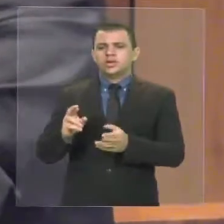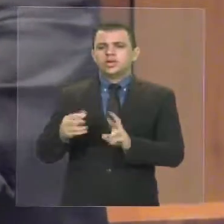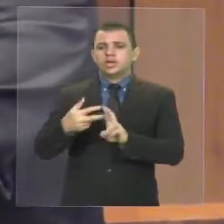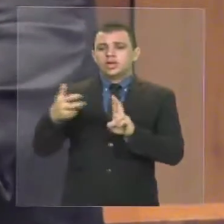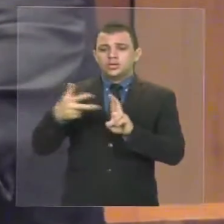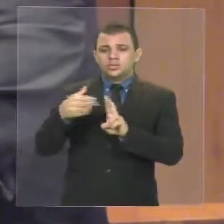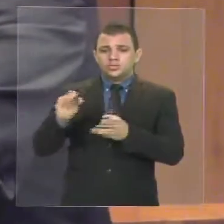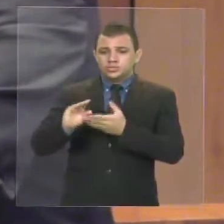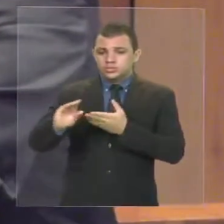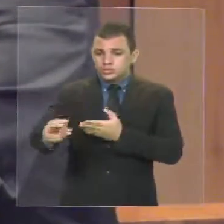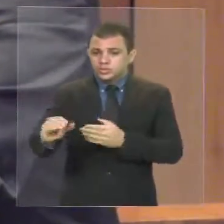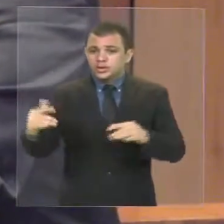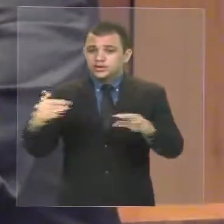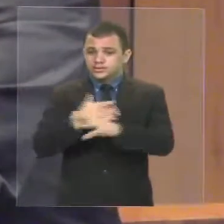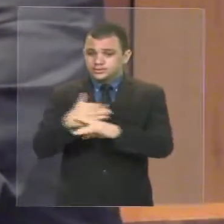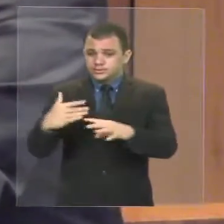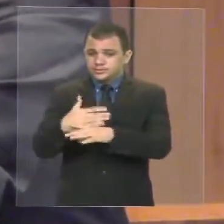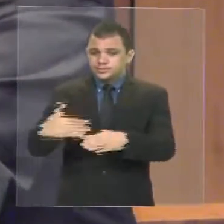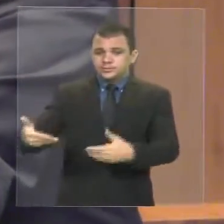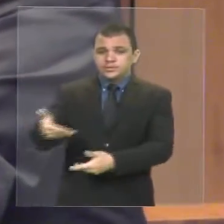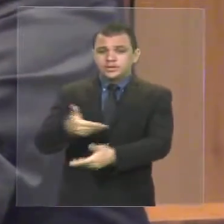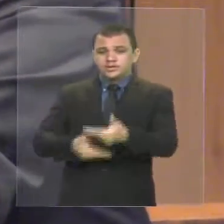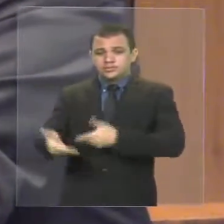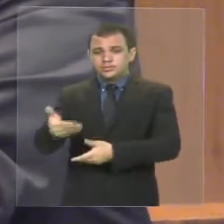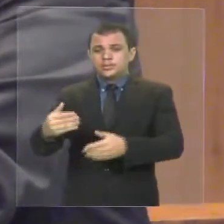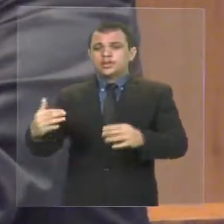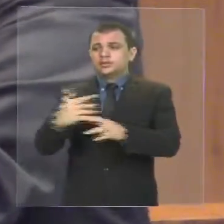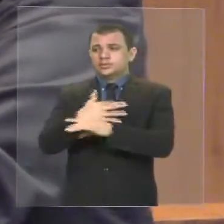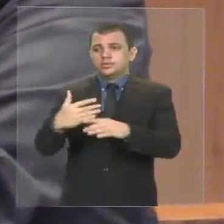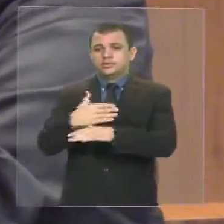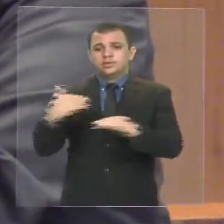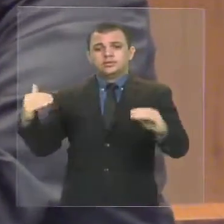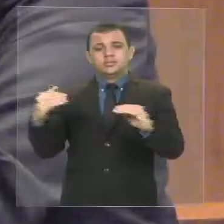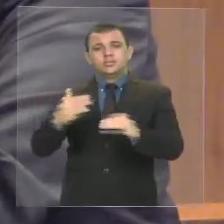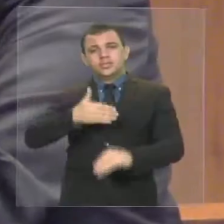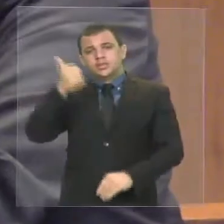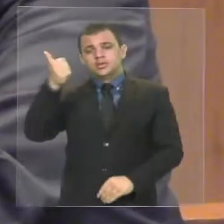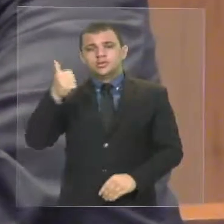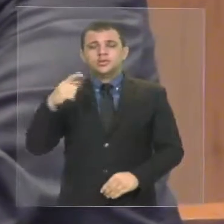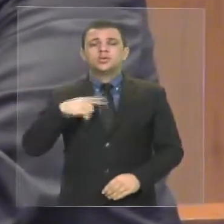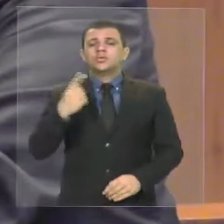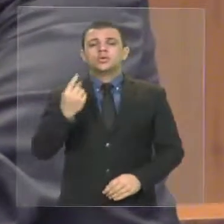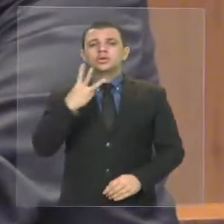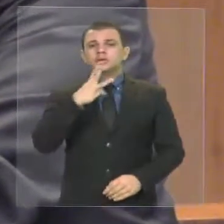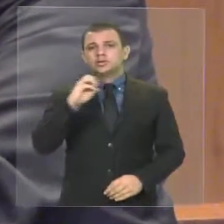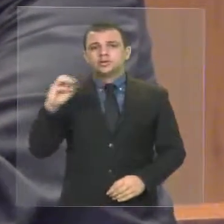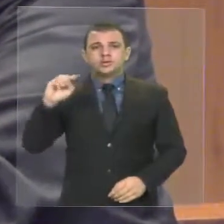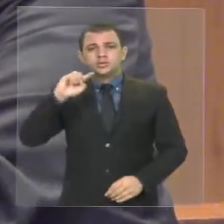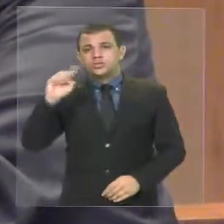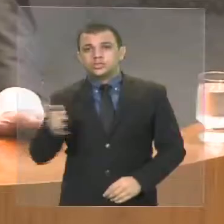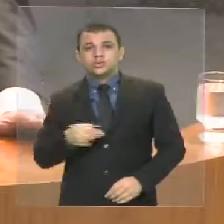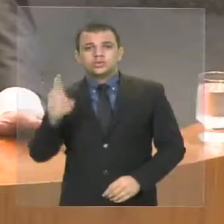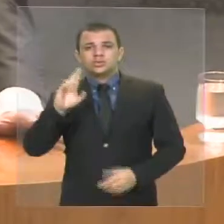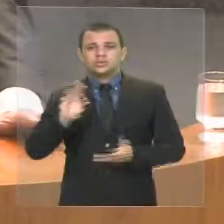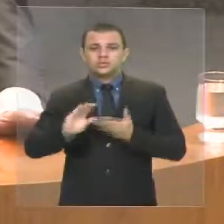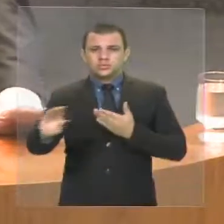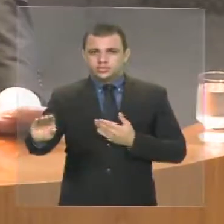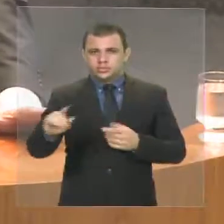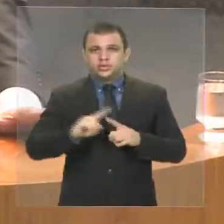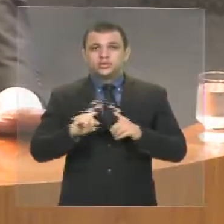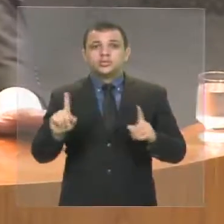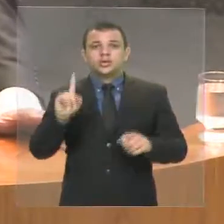São Luís. Esses recursos eram na ordem aproximadamente de 300 milhões de reais. E